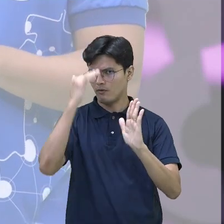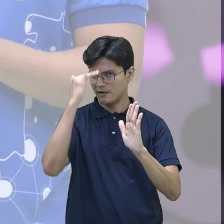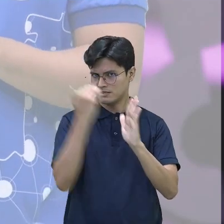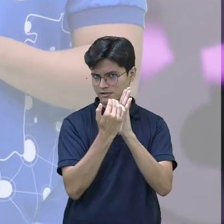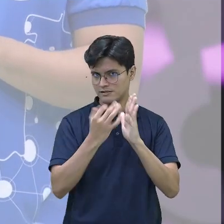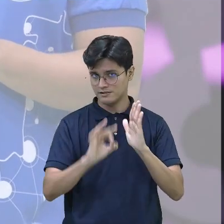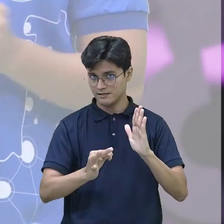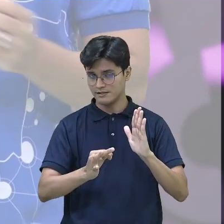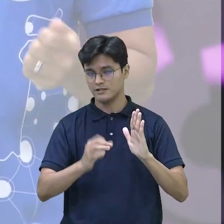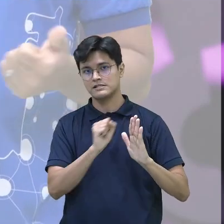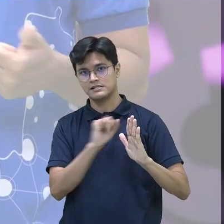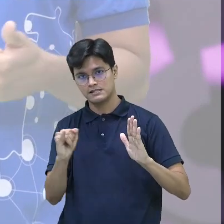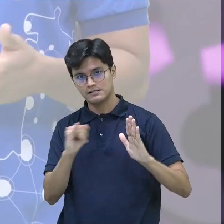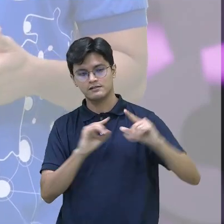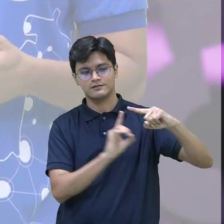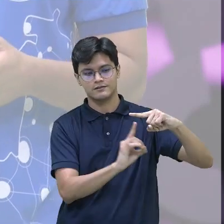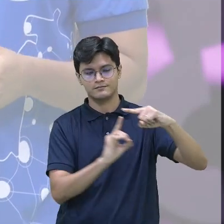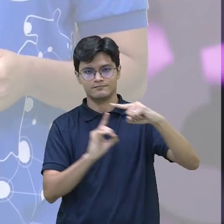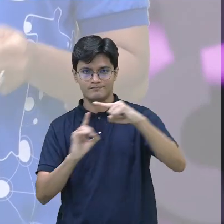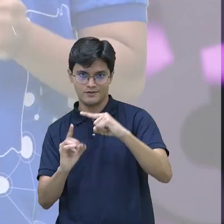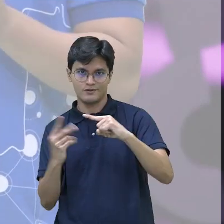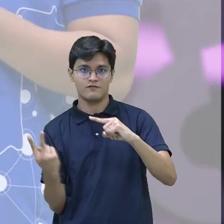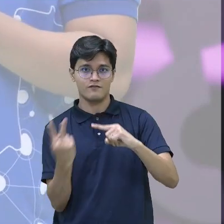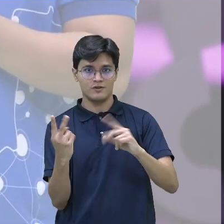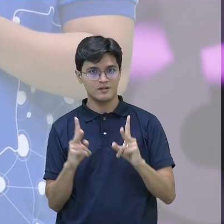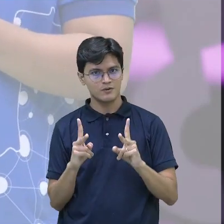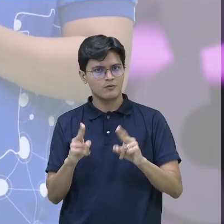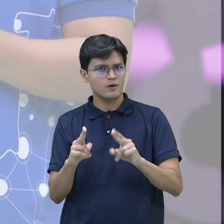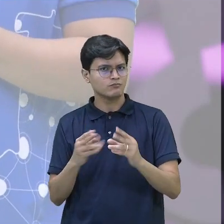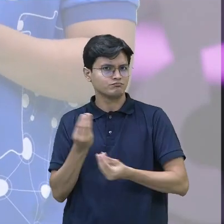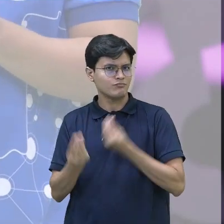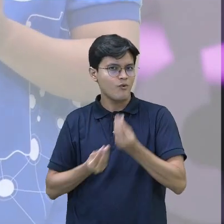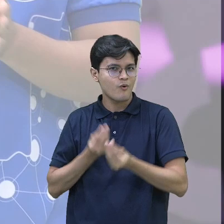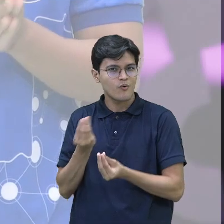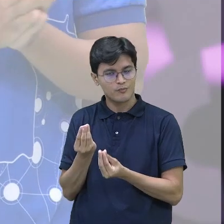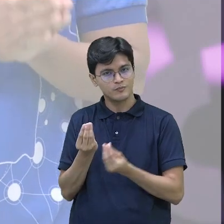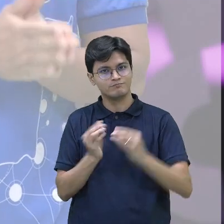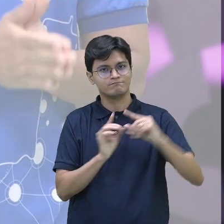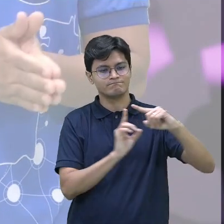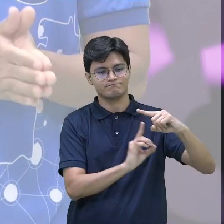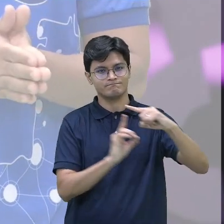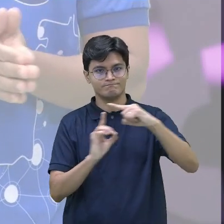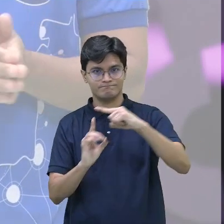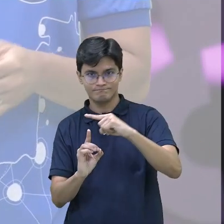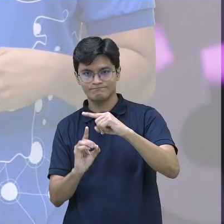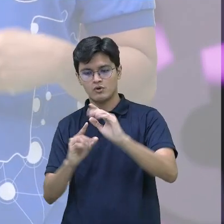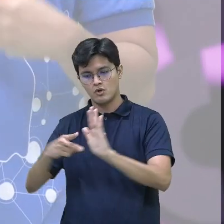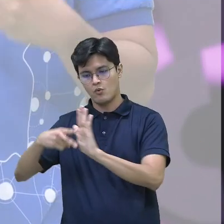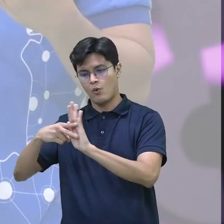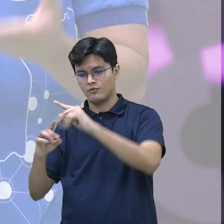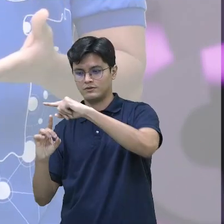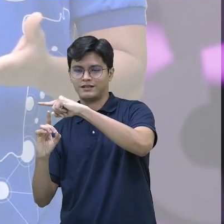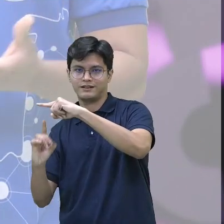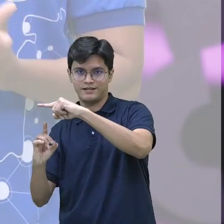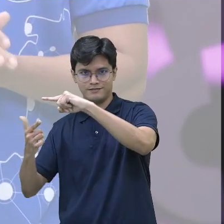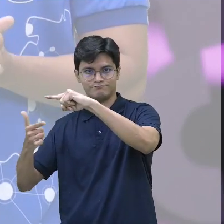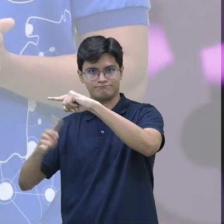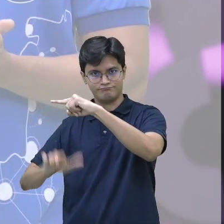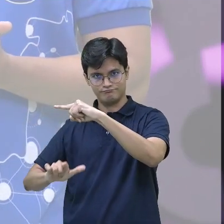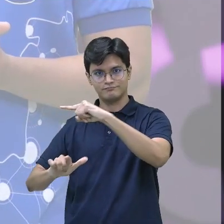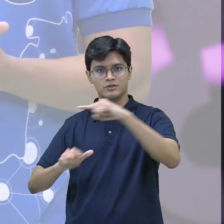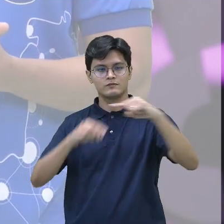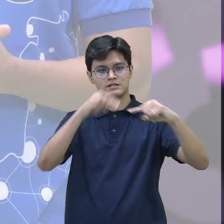Se os denominadores são iguais, o que eu devo fazer? Eu vou repetir o denominador e somar